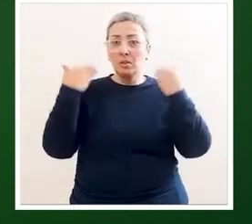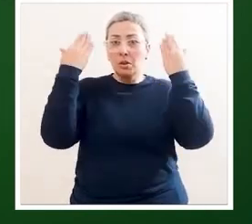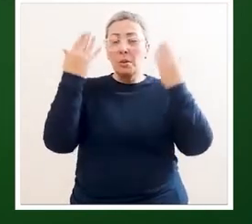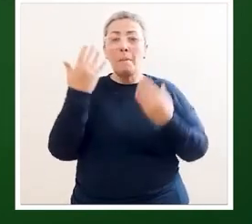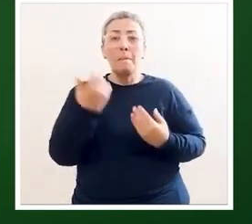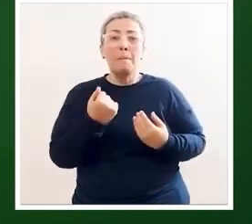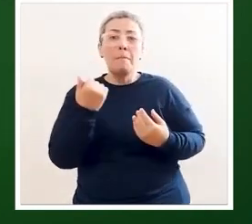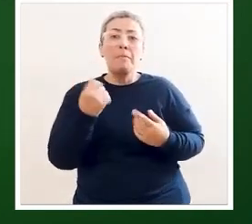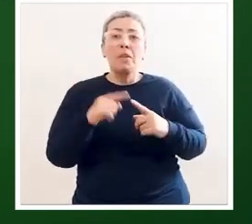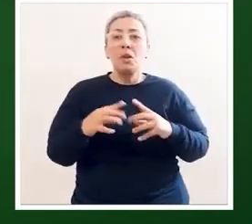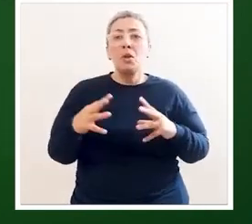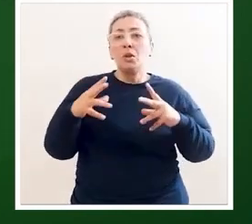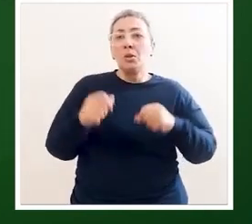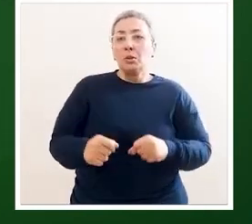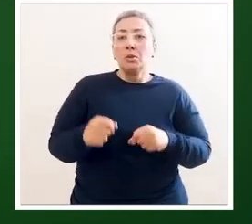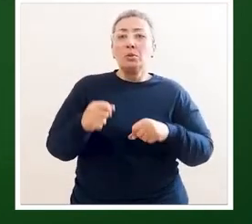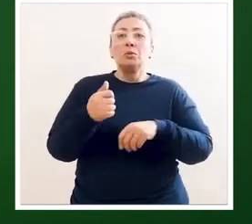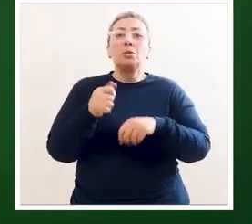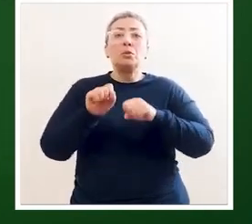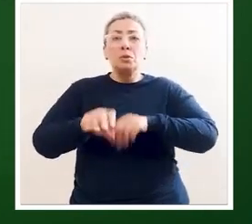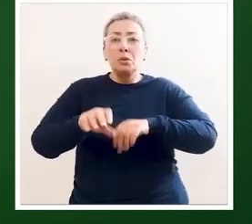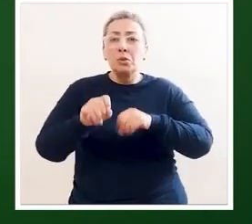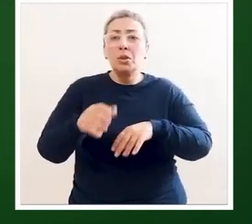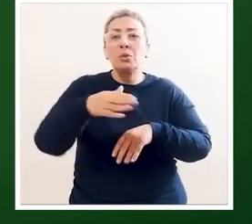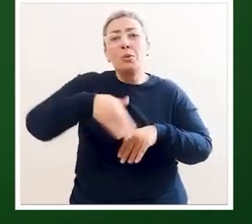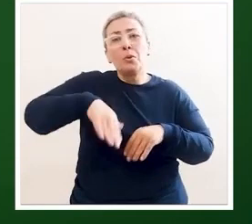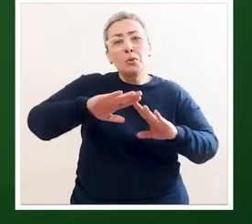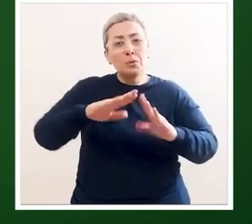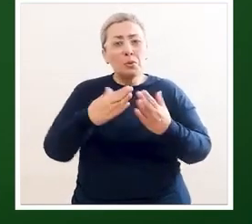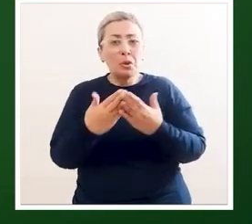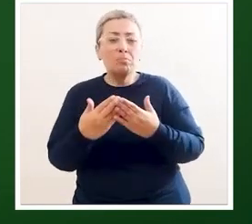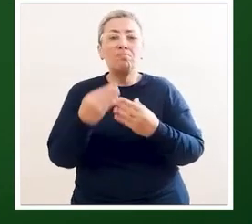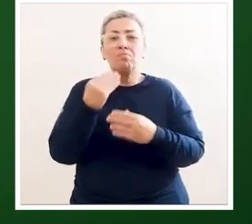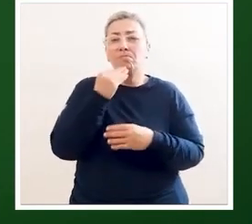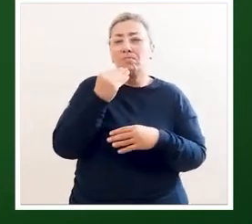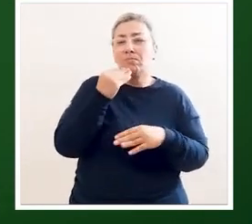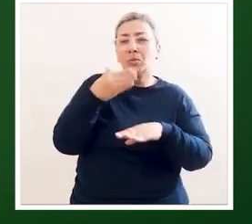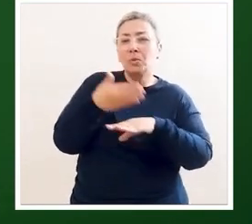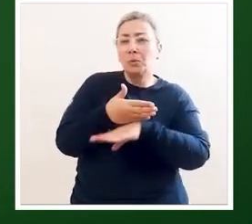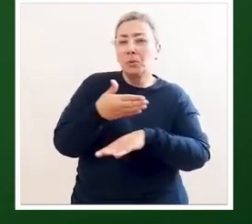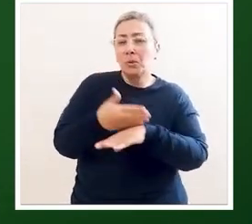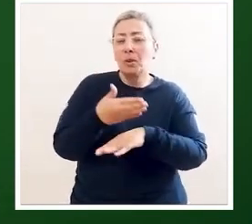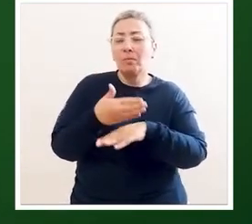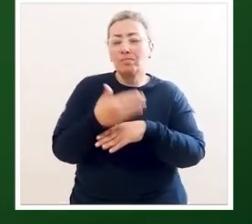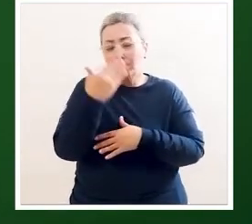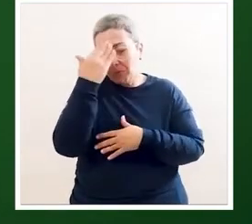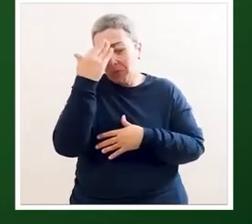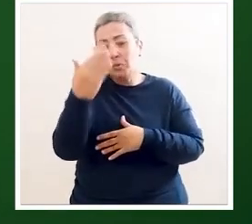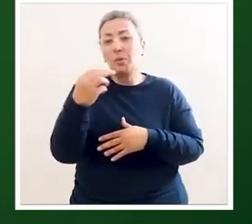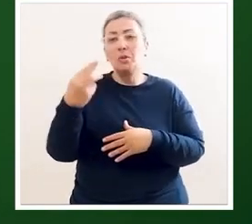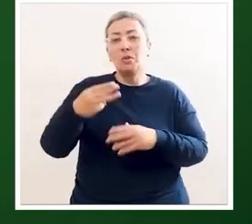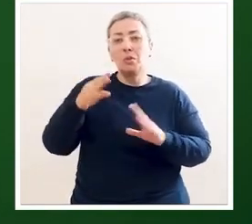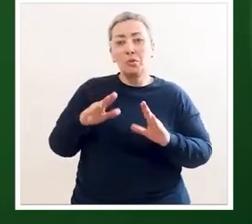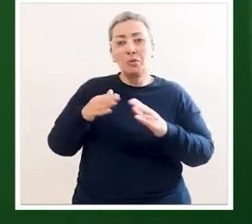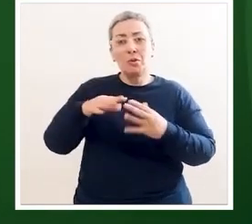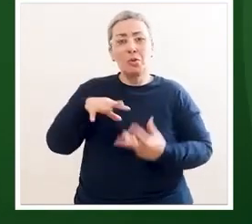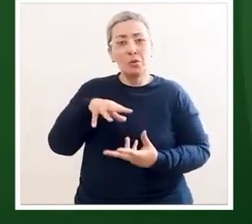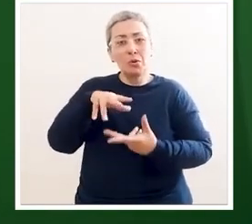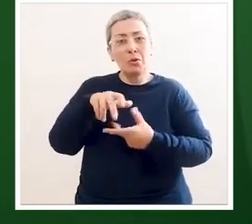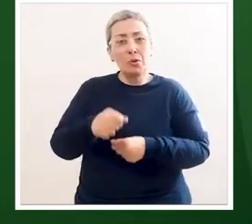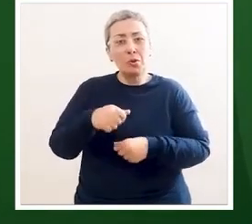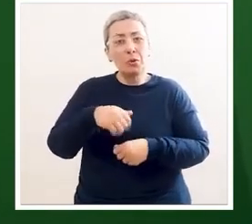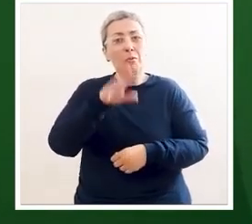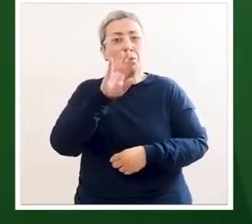branca em nome de todos os educadores da nossa rede agradeço a oportunidade de participar do terceiro fórum internacional de educação